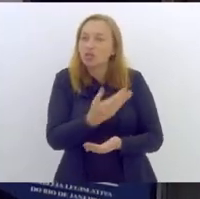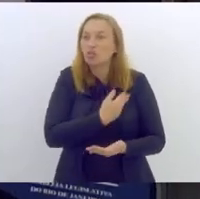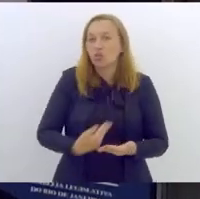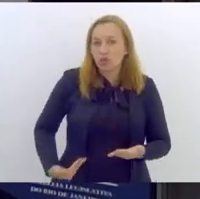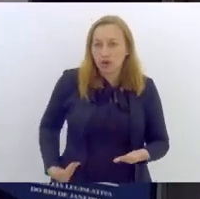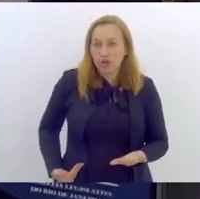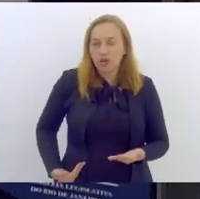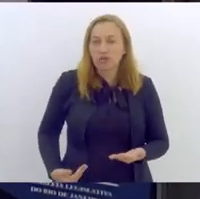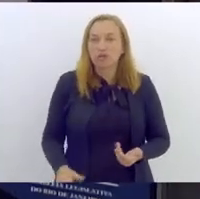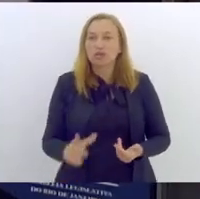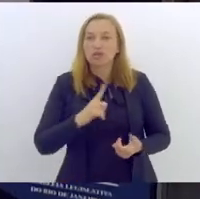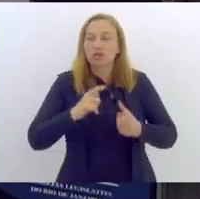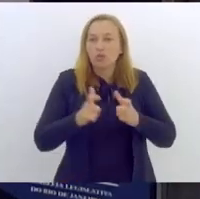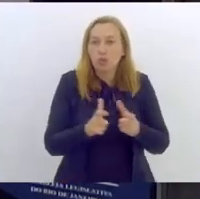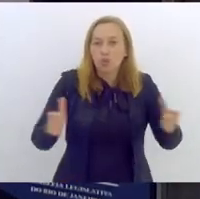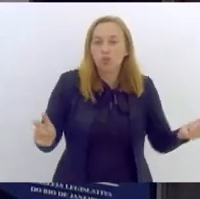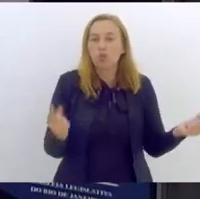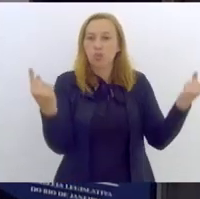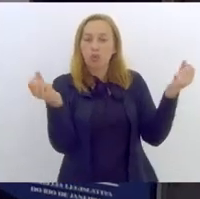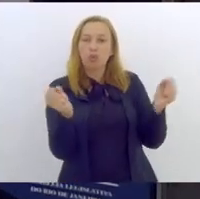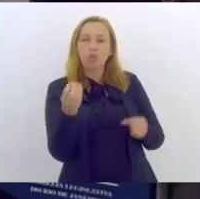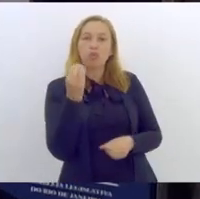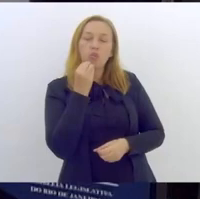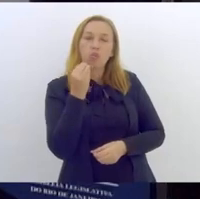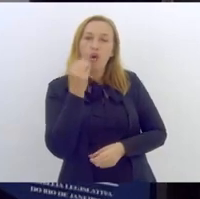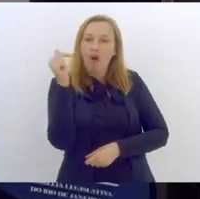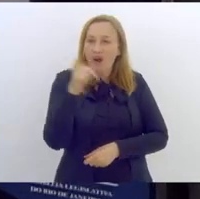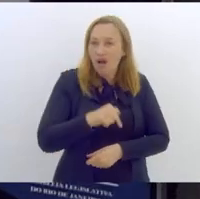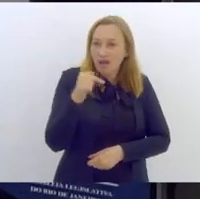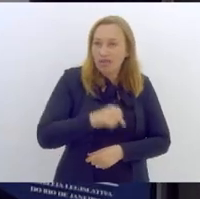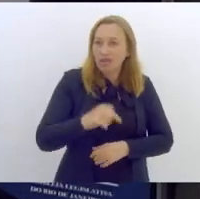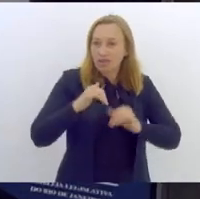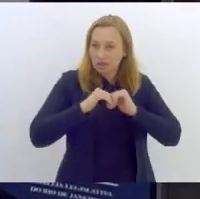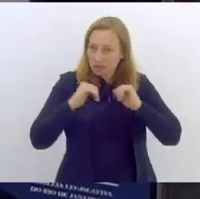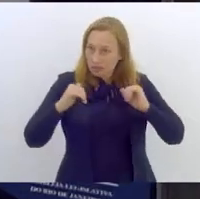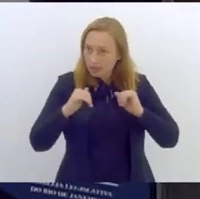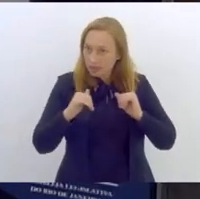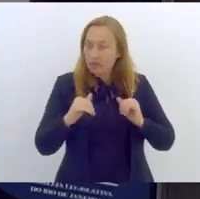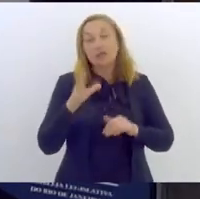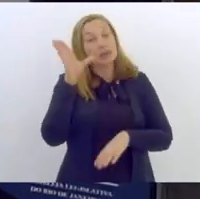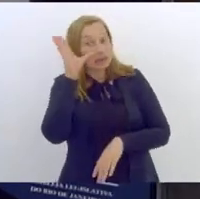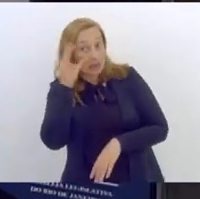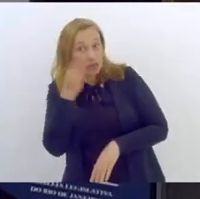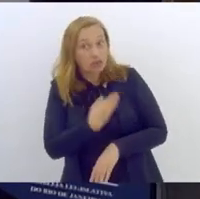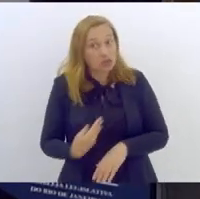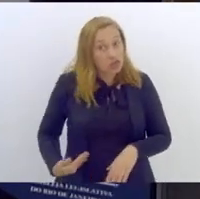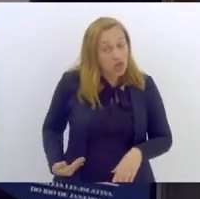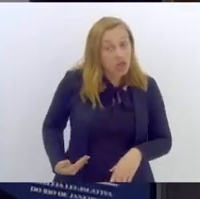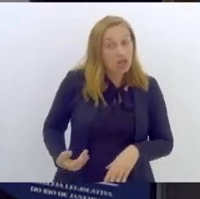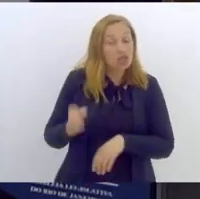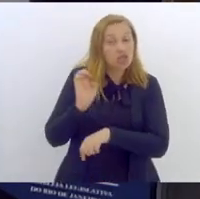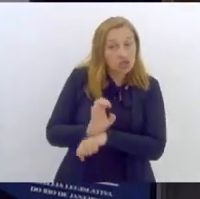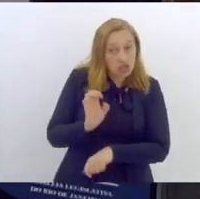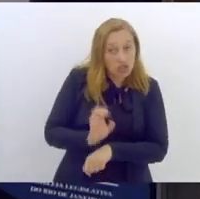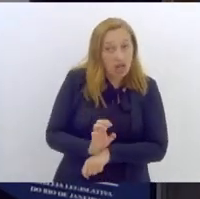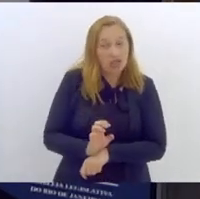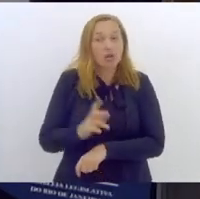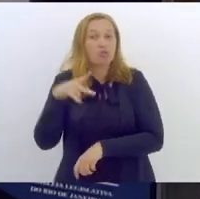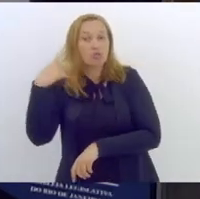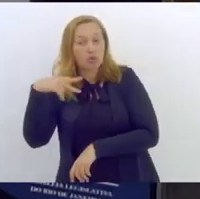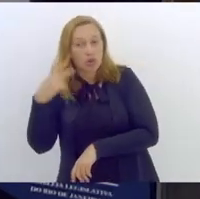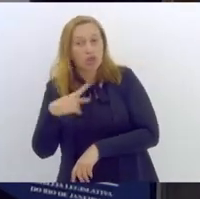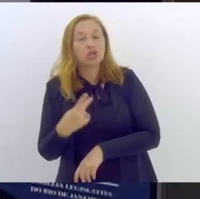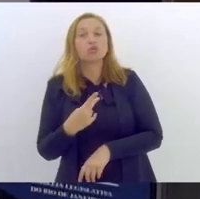tem uma grande oportunidade aqui separando tem interesse de estado interesse político e interesse do governo